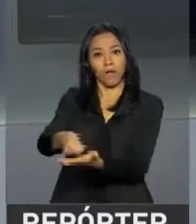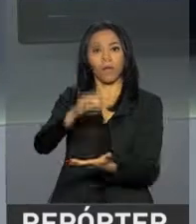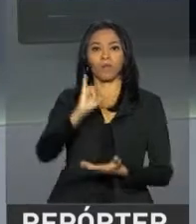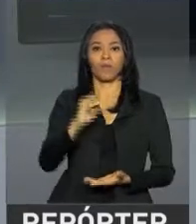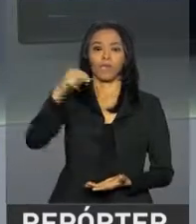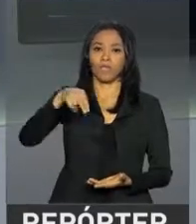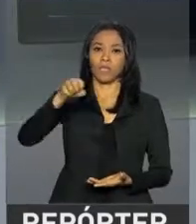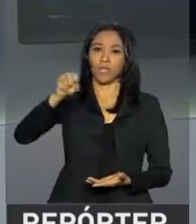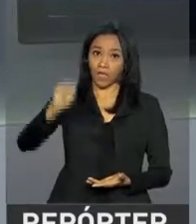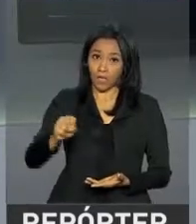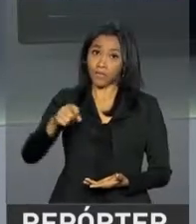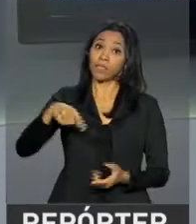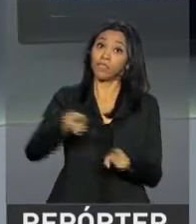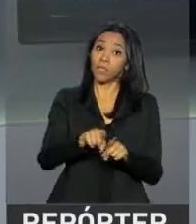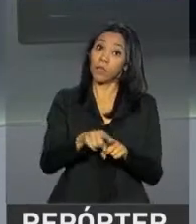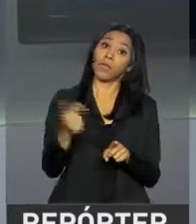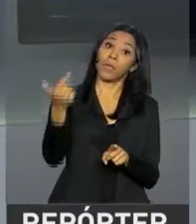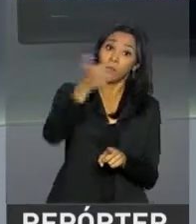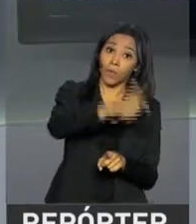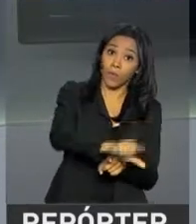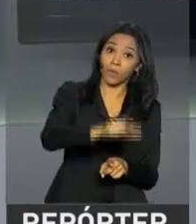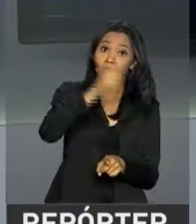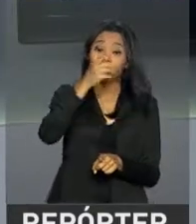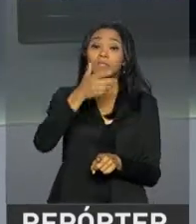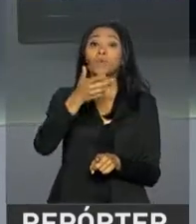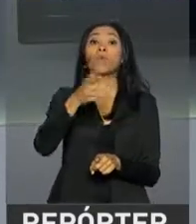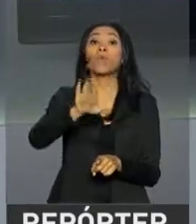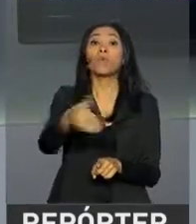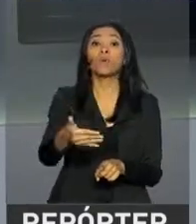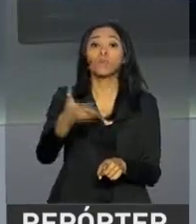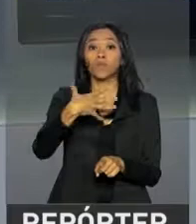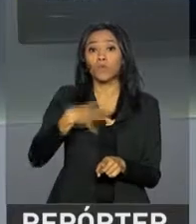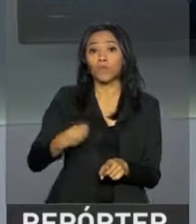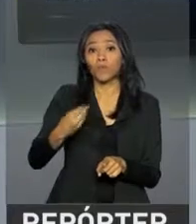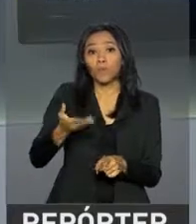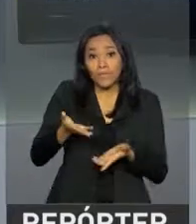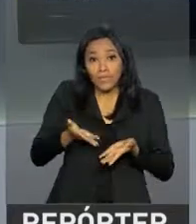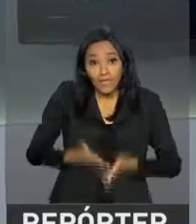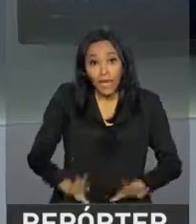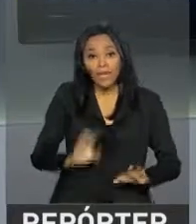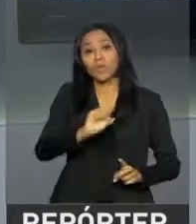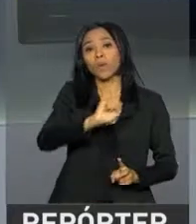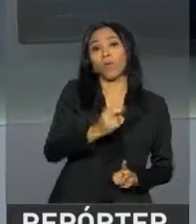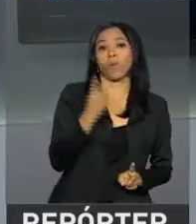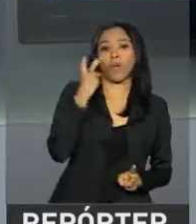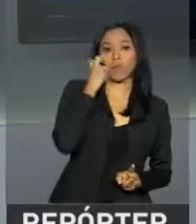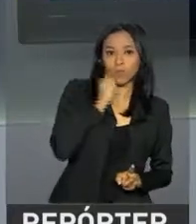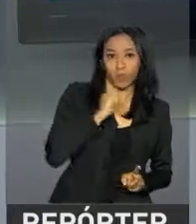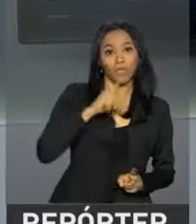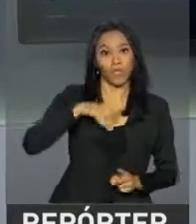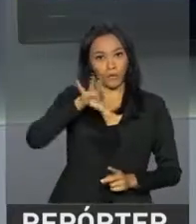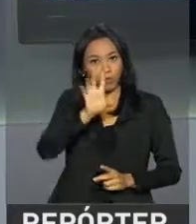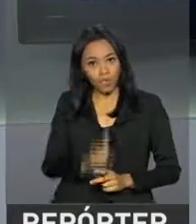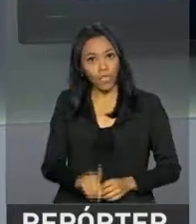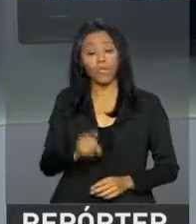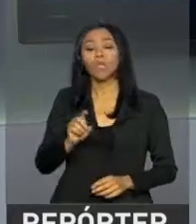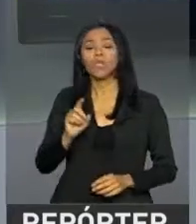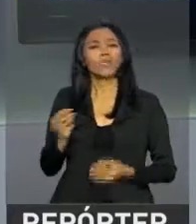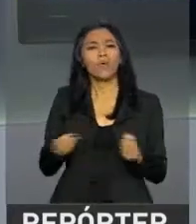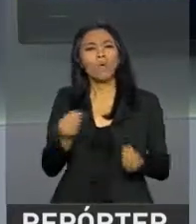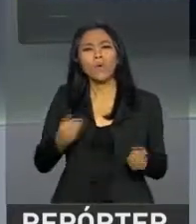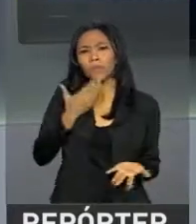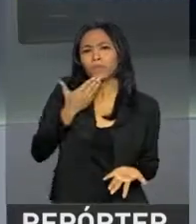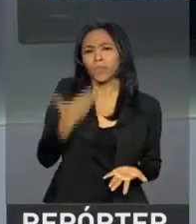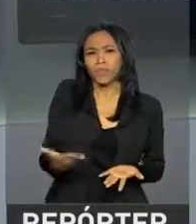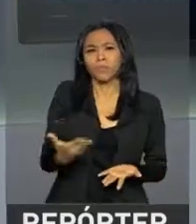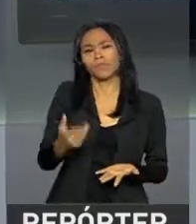seguradoras os segurados da previdência a partir do nascimento de um filho ou em caso de adoção e o processo de solicitação do salário-maternidade